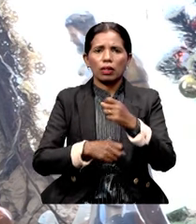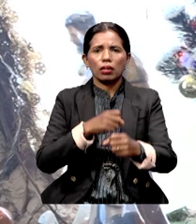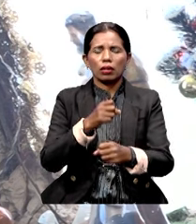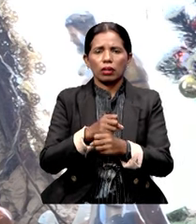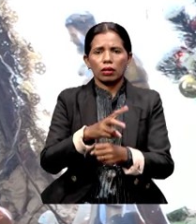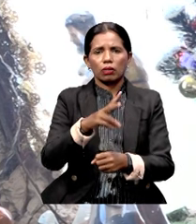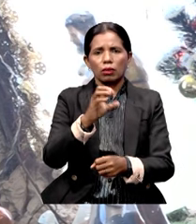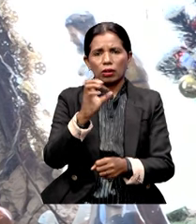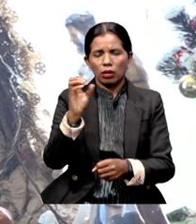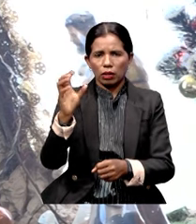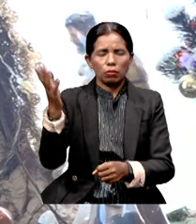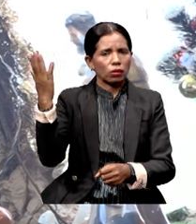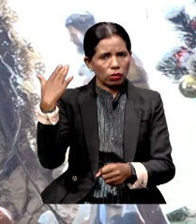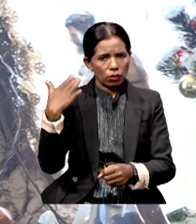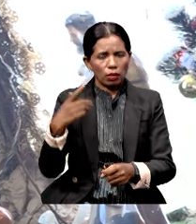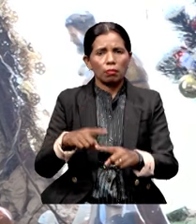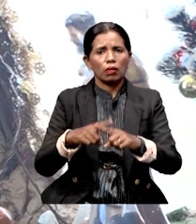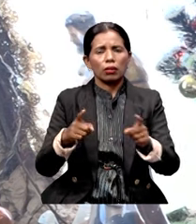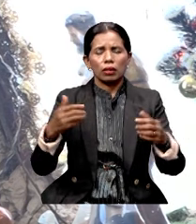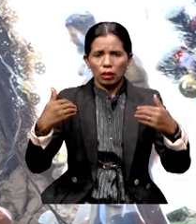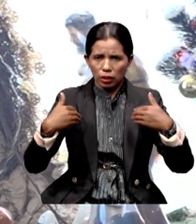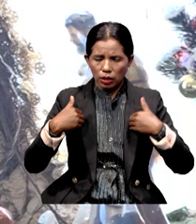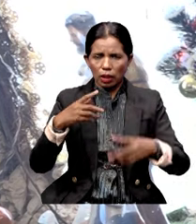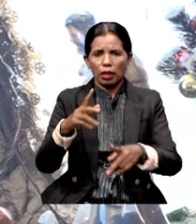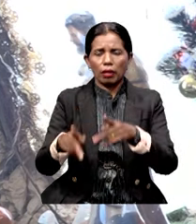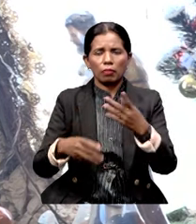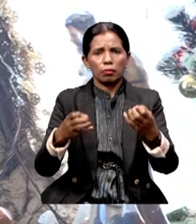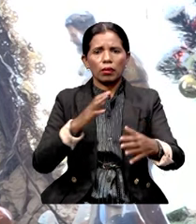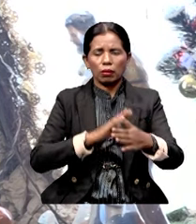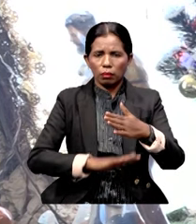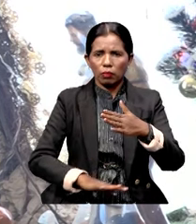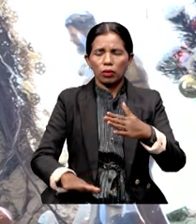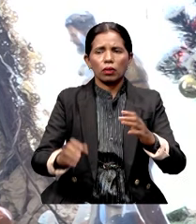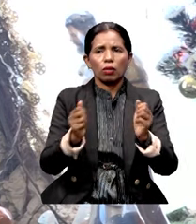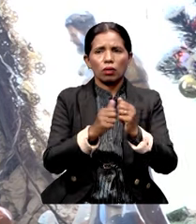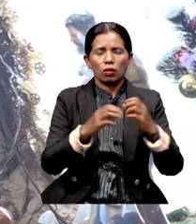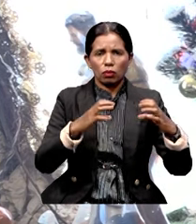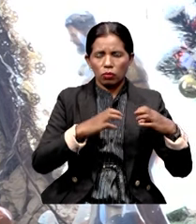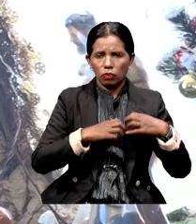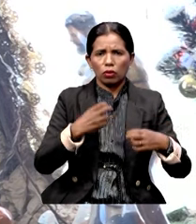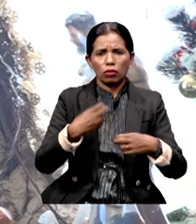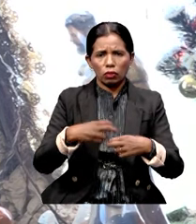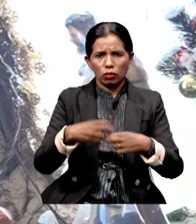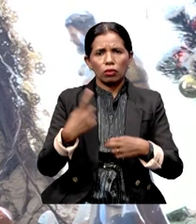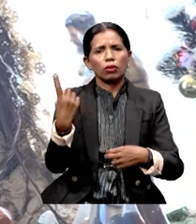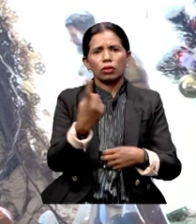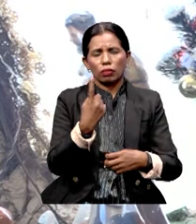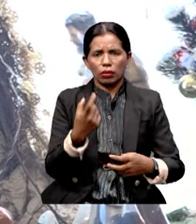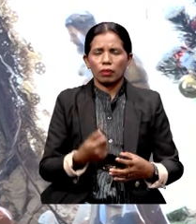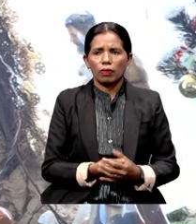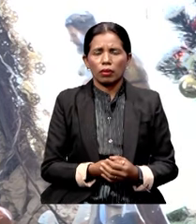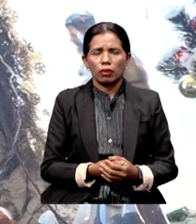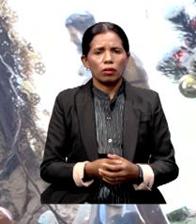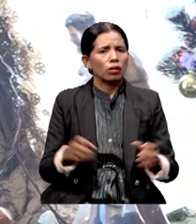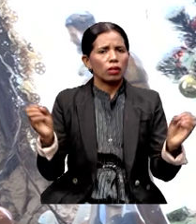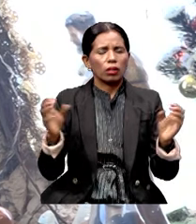liuba. Mai be se ia ema bara, nebe moris, ho fuan tos na fatin. Hori la